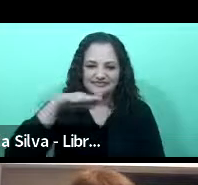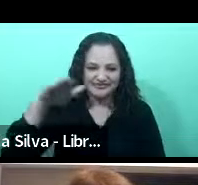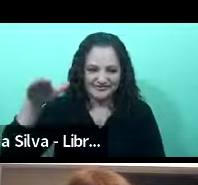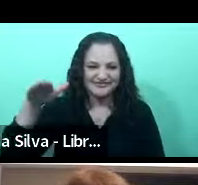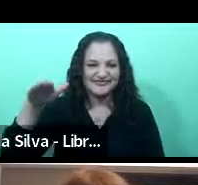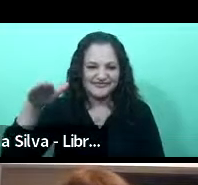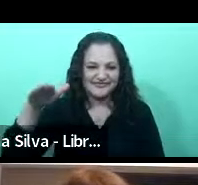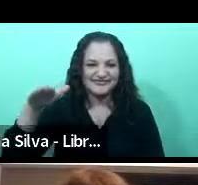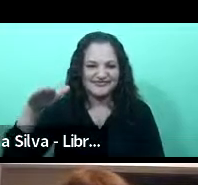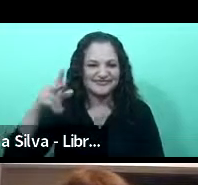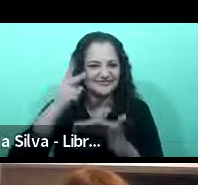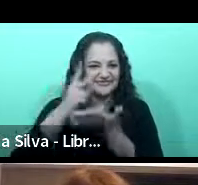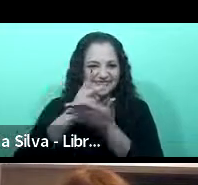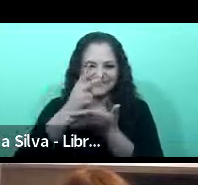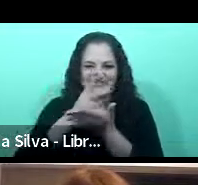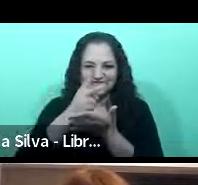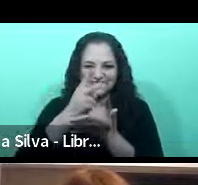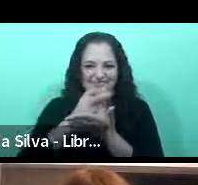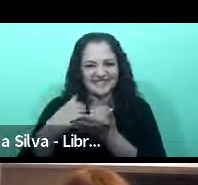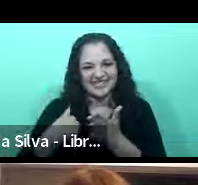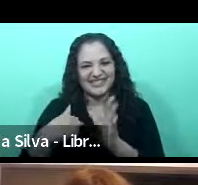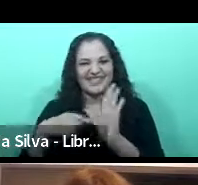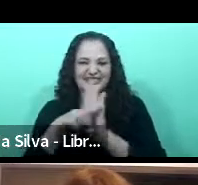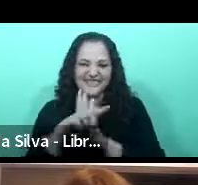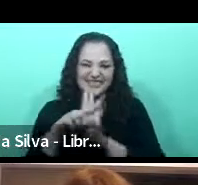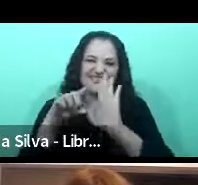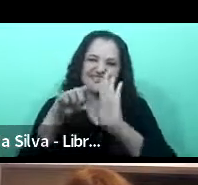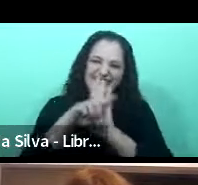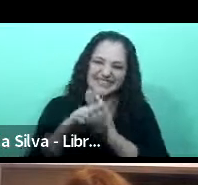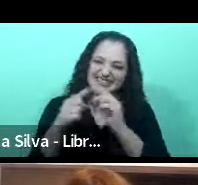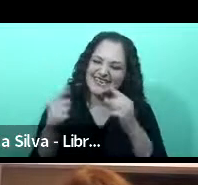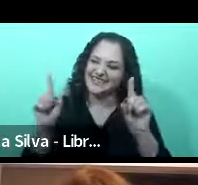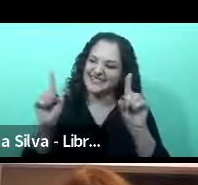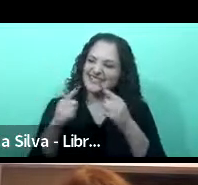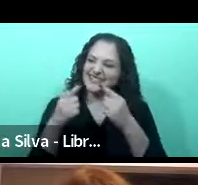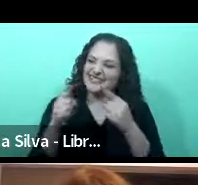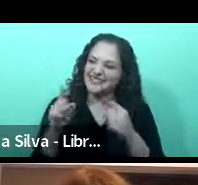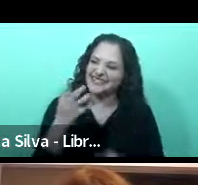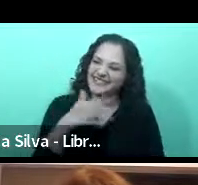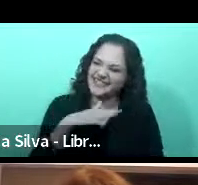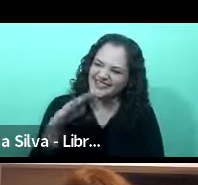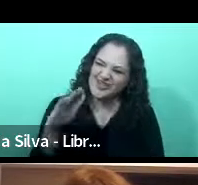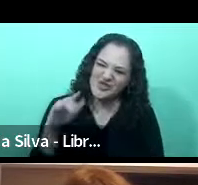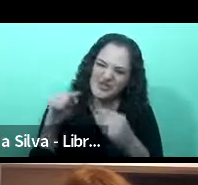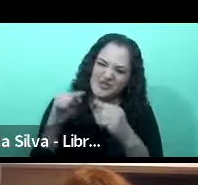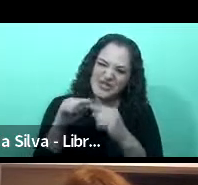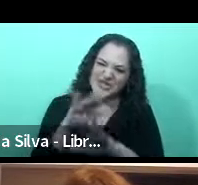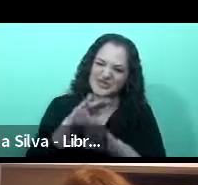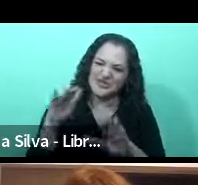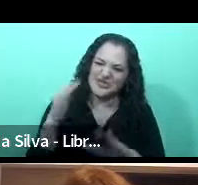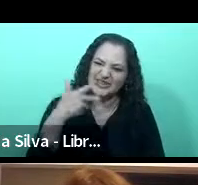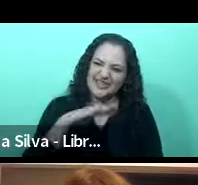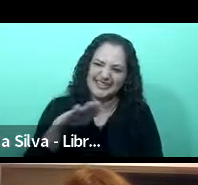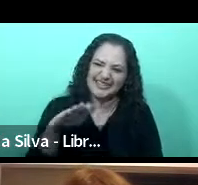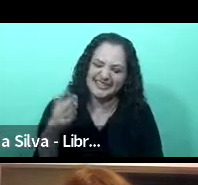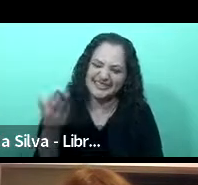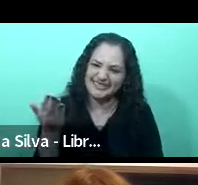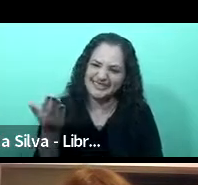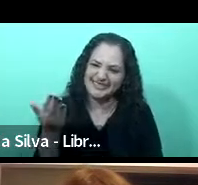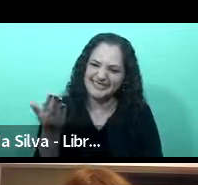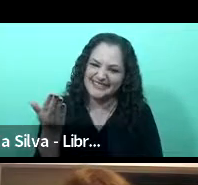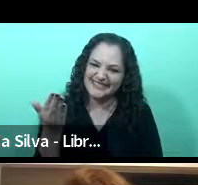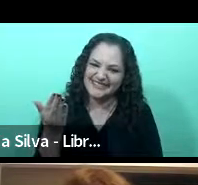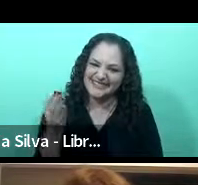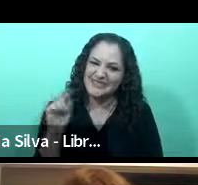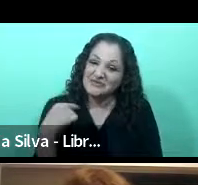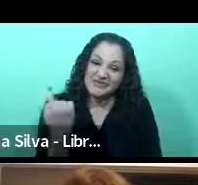vez mais eu tenha questionado um pouco essa ideia de música infantil, talvez músicas para a